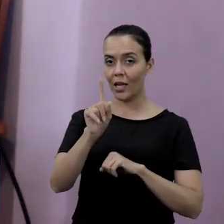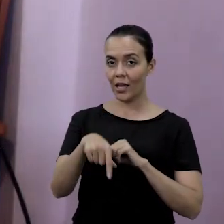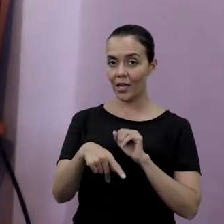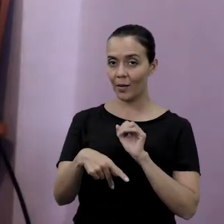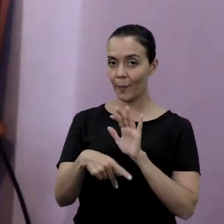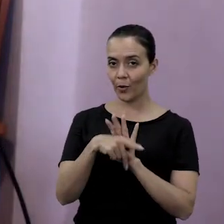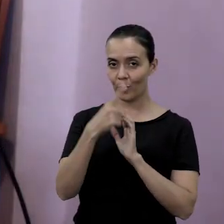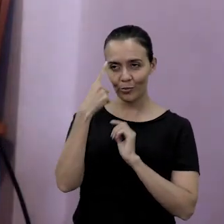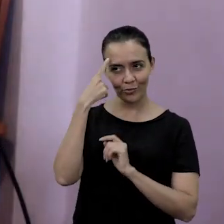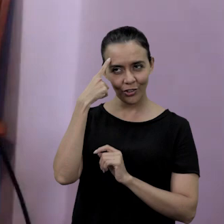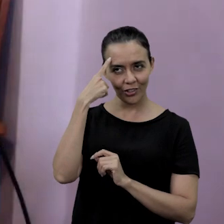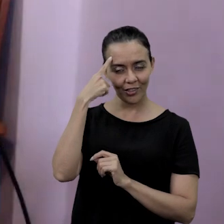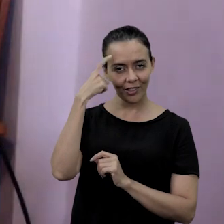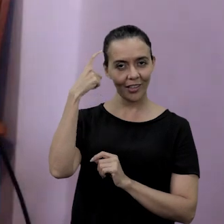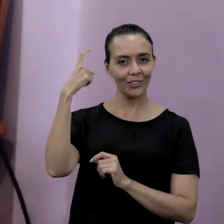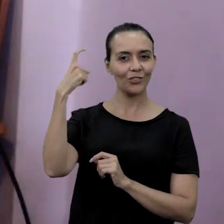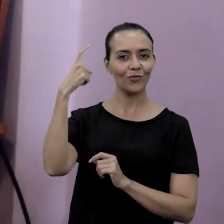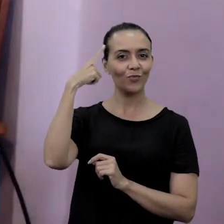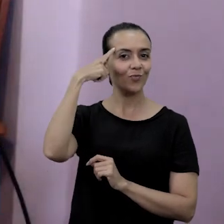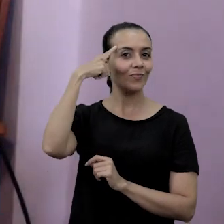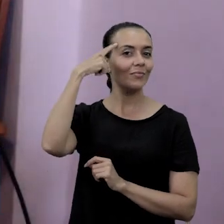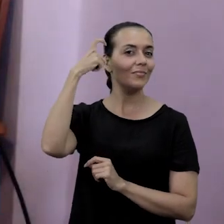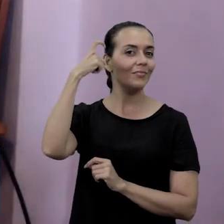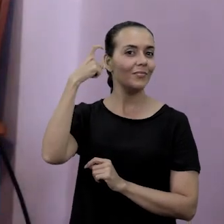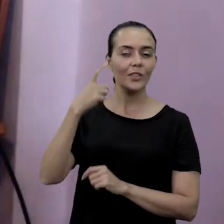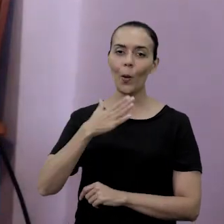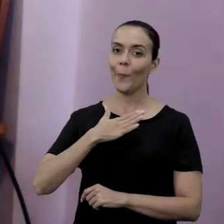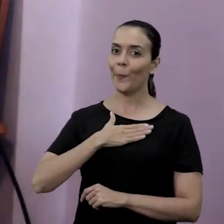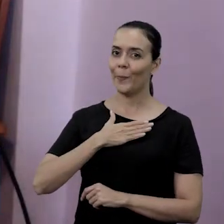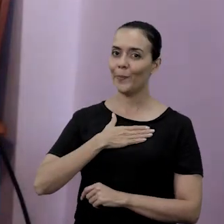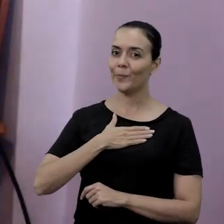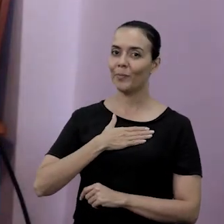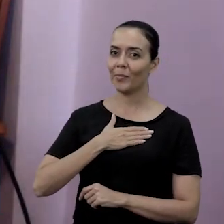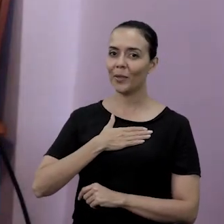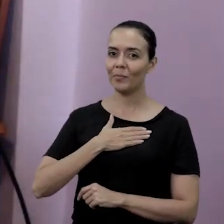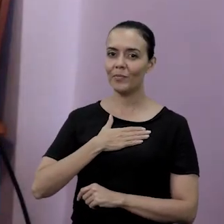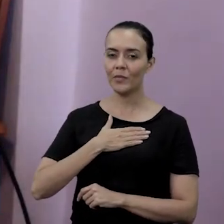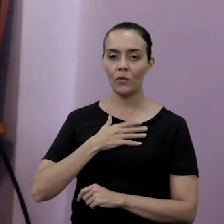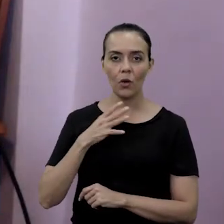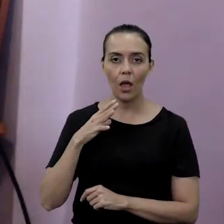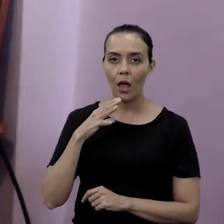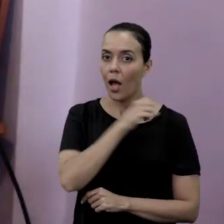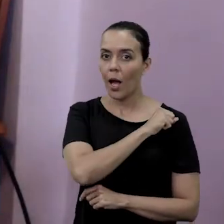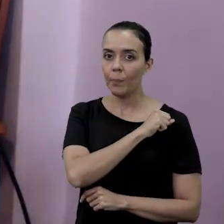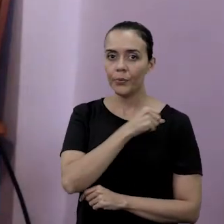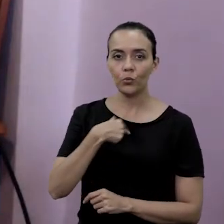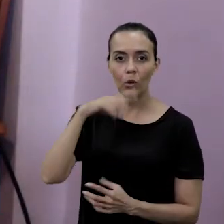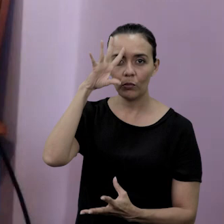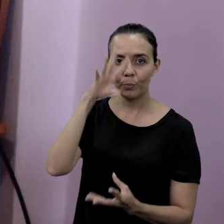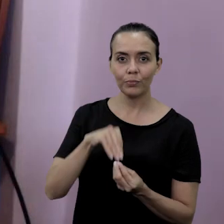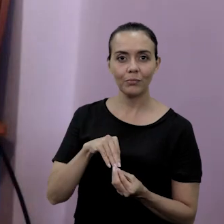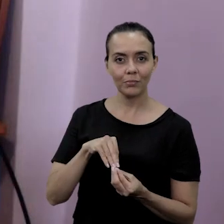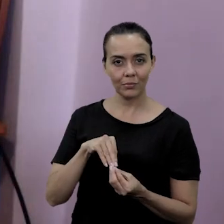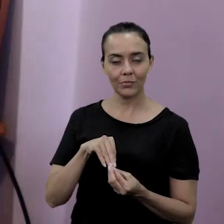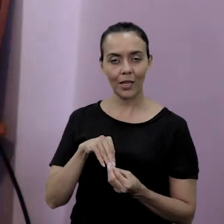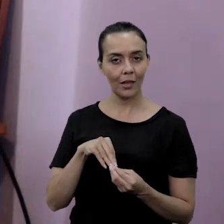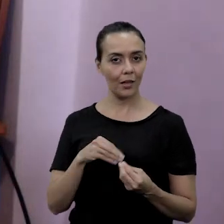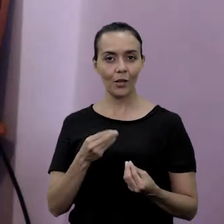enfim, da obra, né, do filme. Então, para mim foi uma forma de acelerar o entendimento